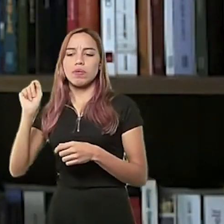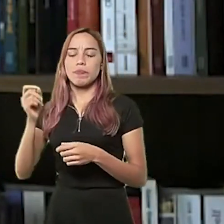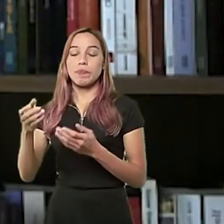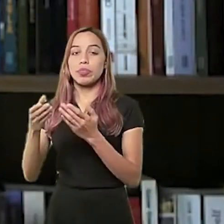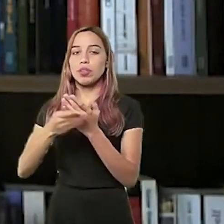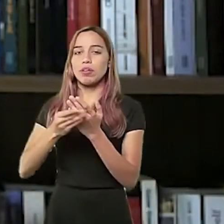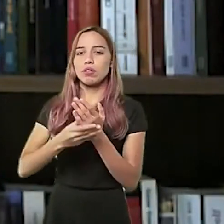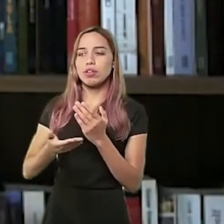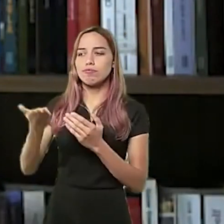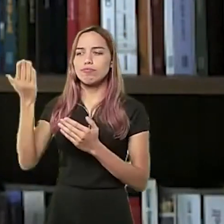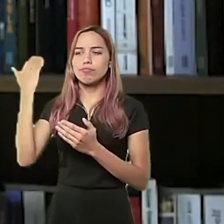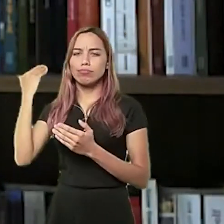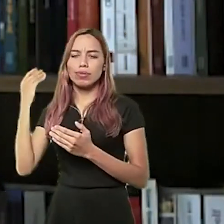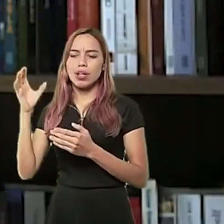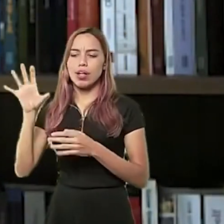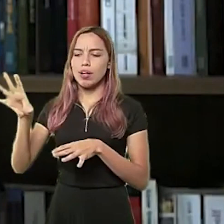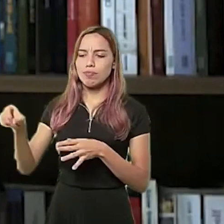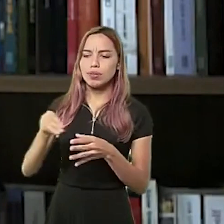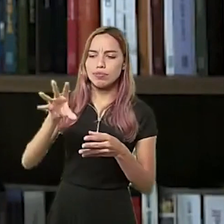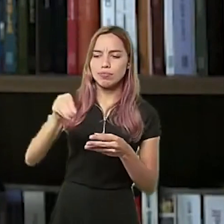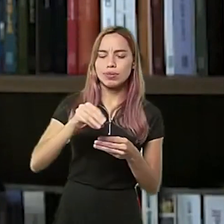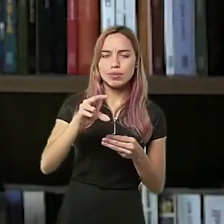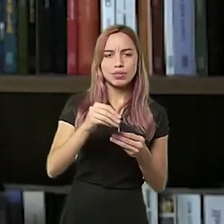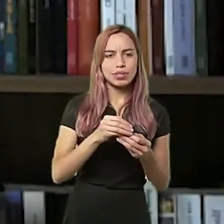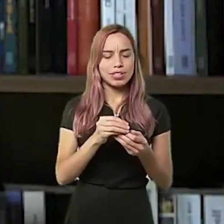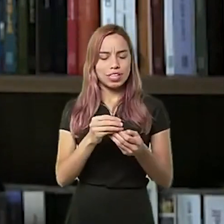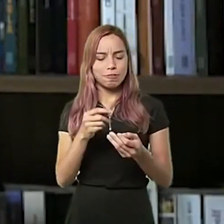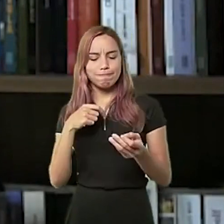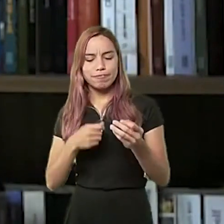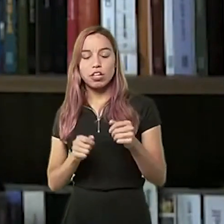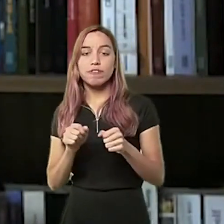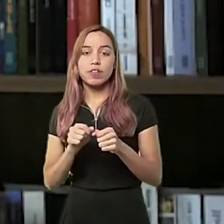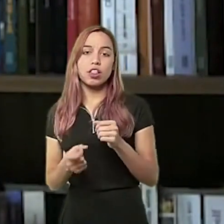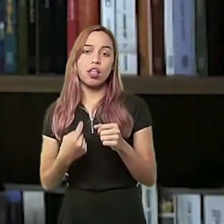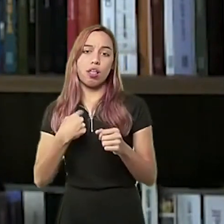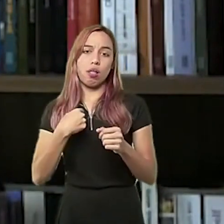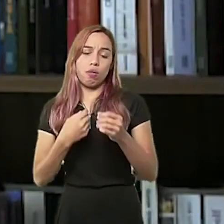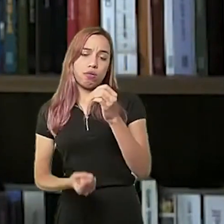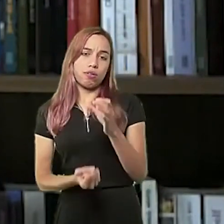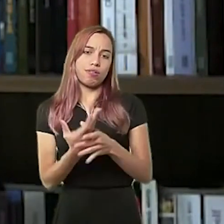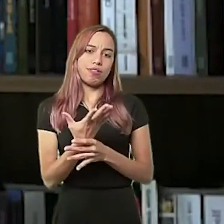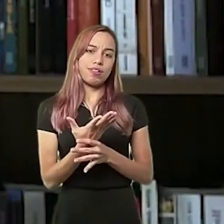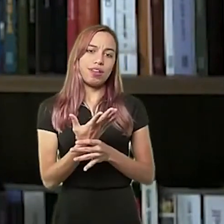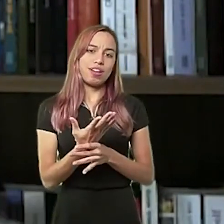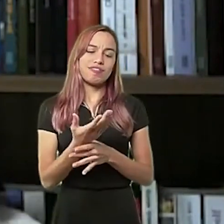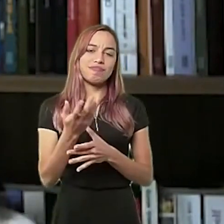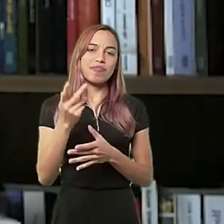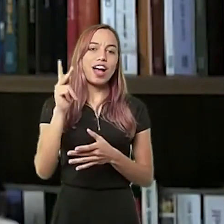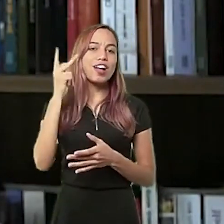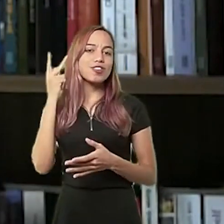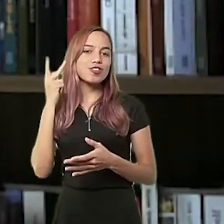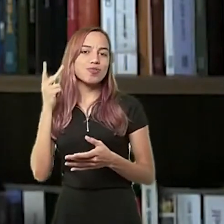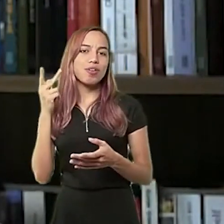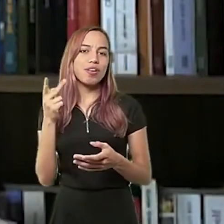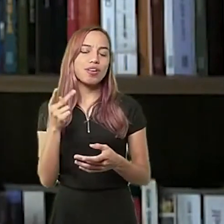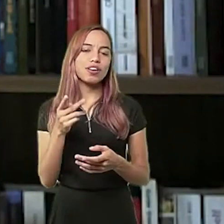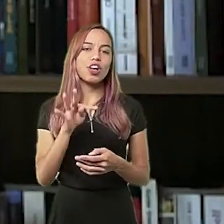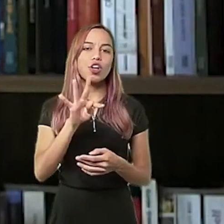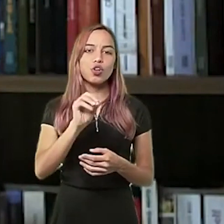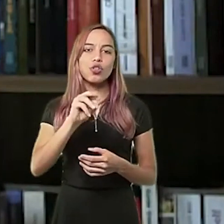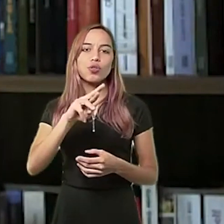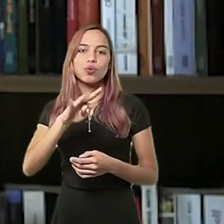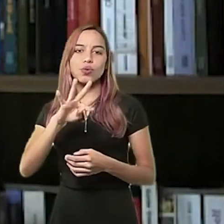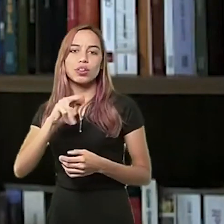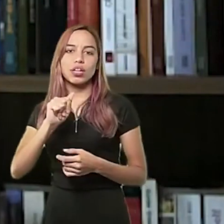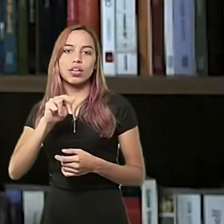O 15, da Raquel de Queiroz, Menino de Engenho, do José Lins do Rego, a Terras do Sem